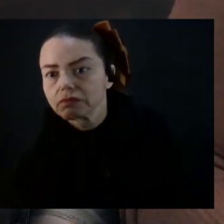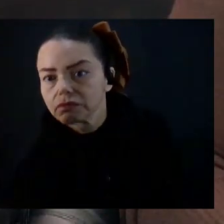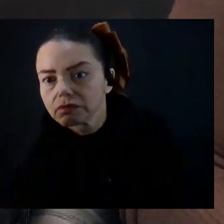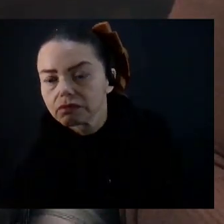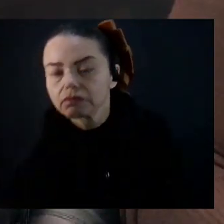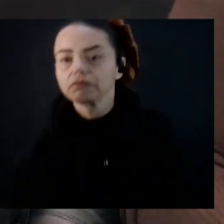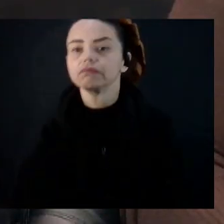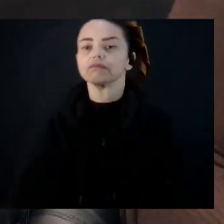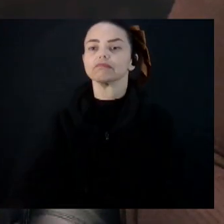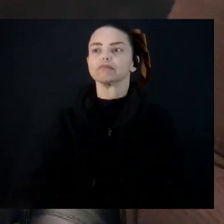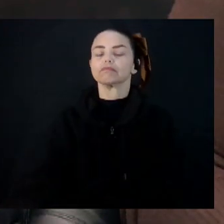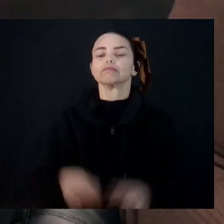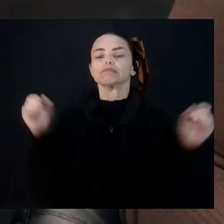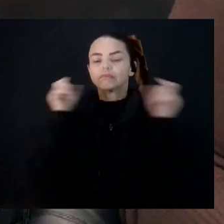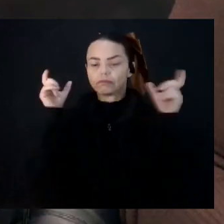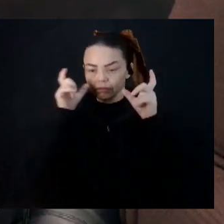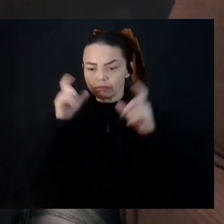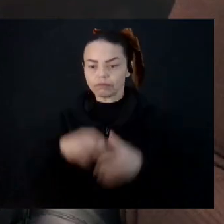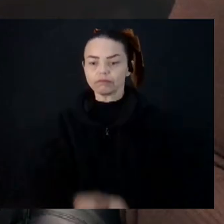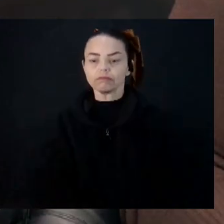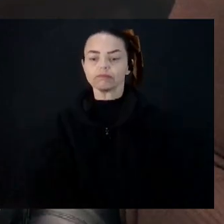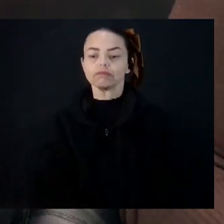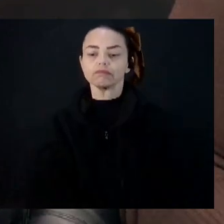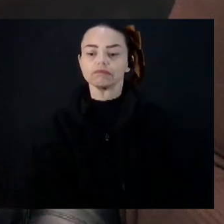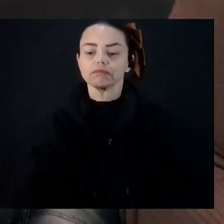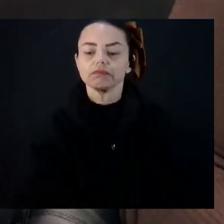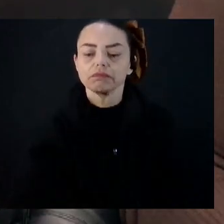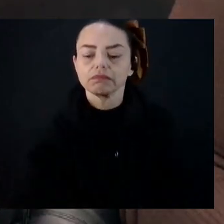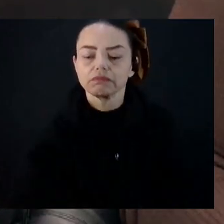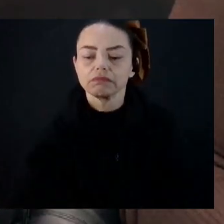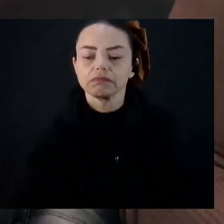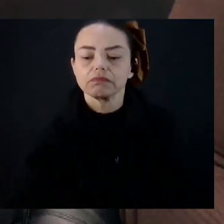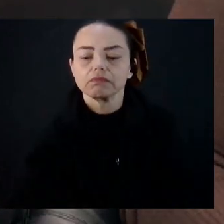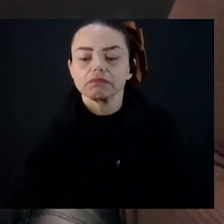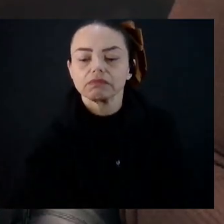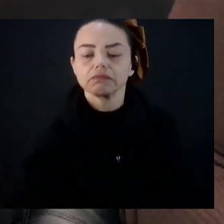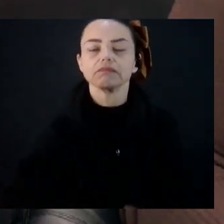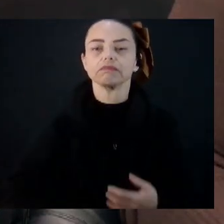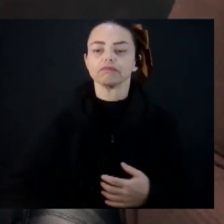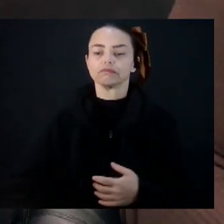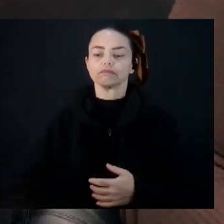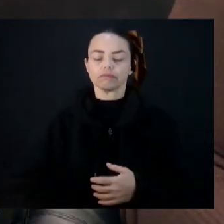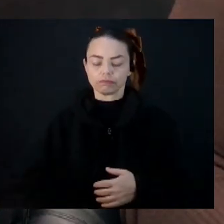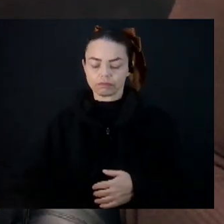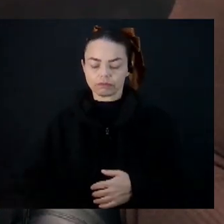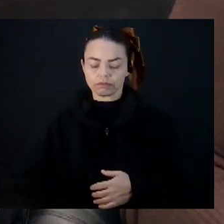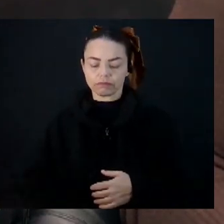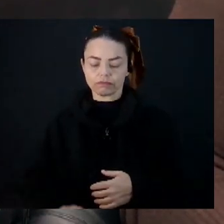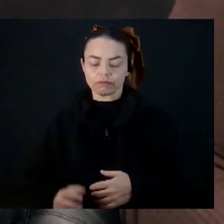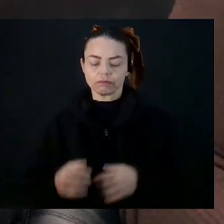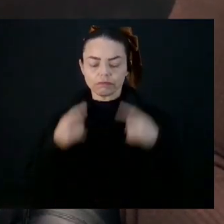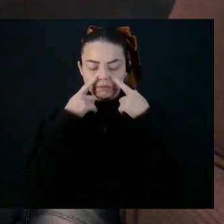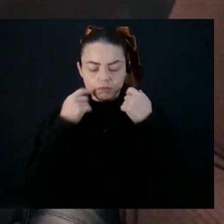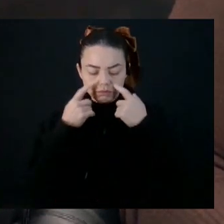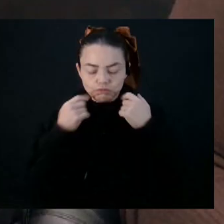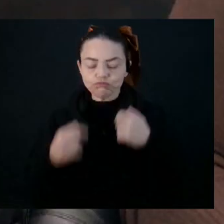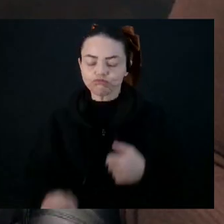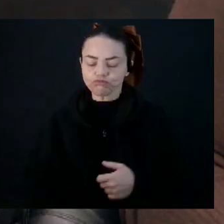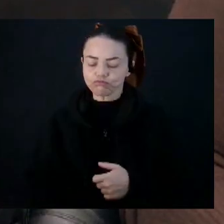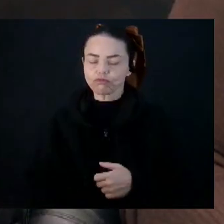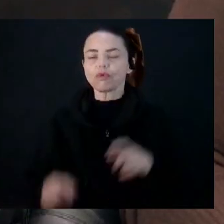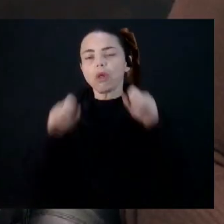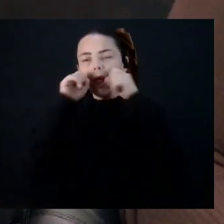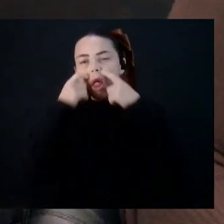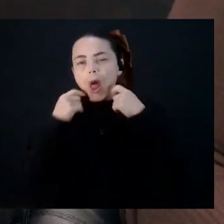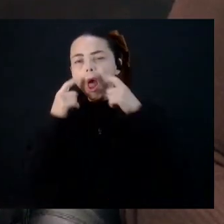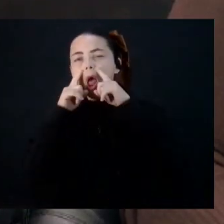ficar alertas e observar tem a ver com um choro em excesso,